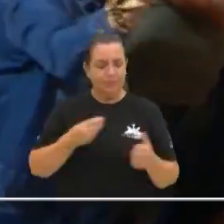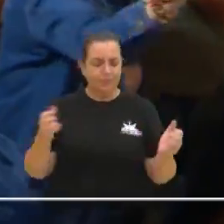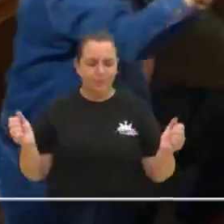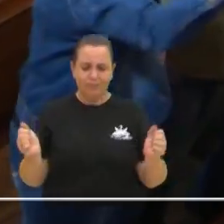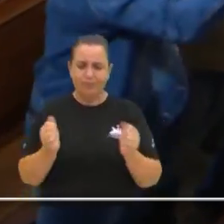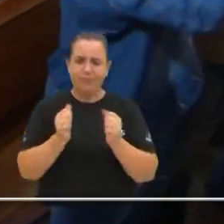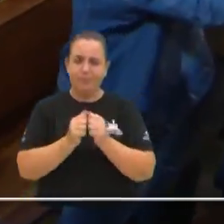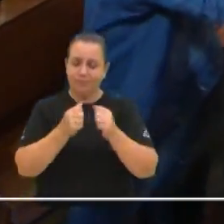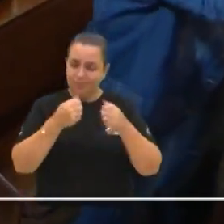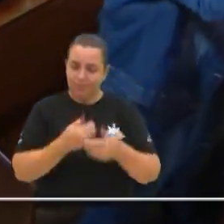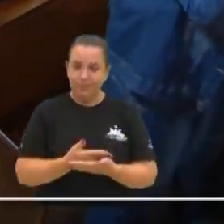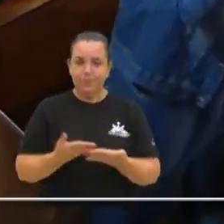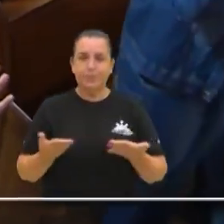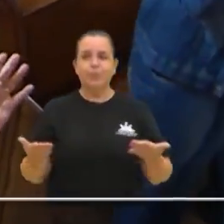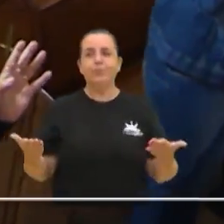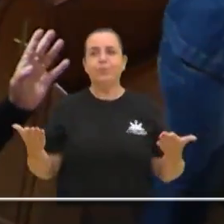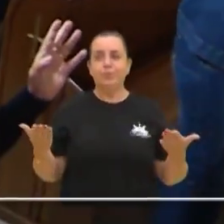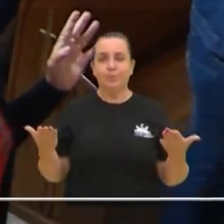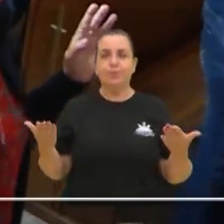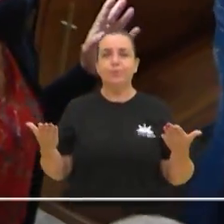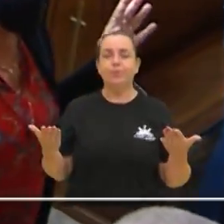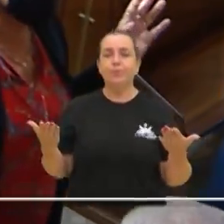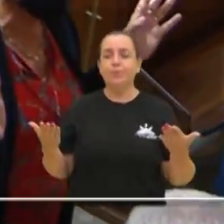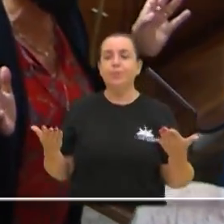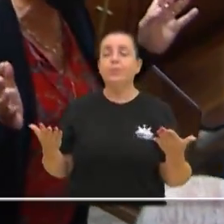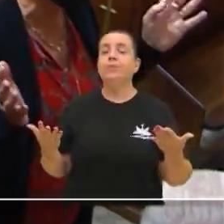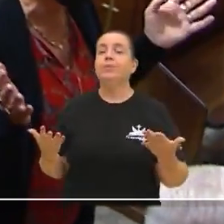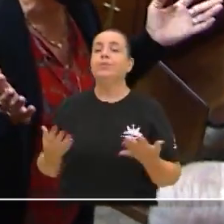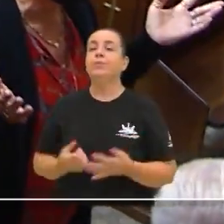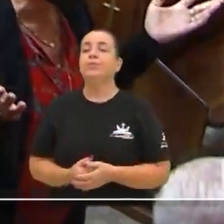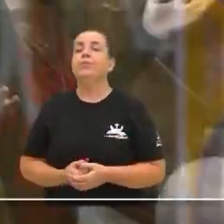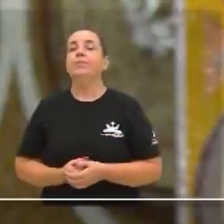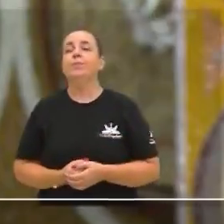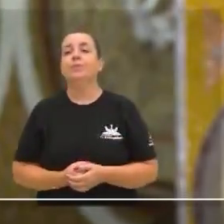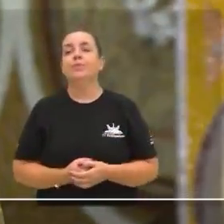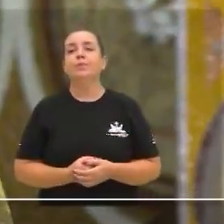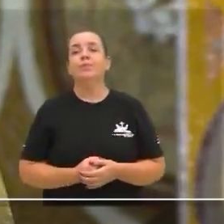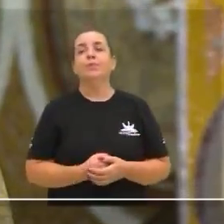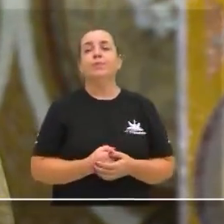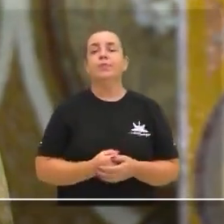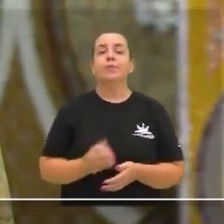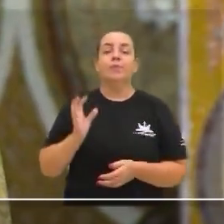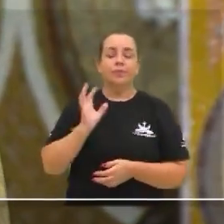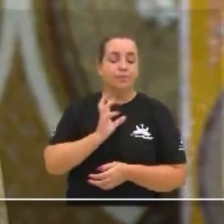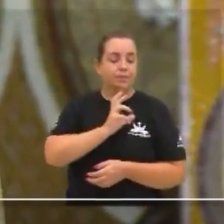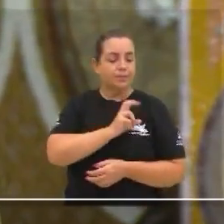saber que estás presente aqui. Reina, Senhor.